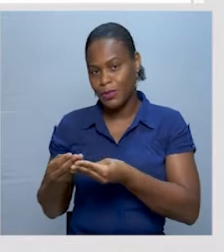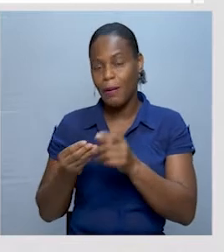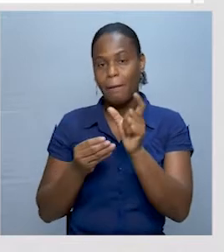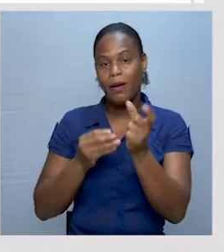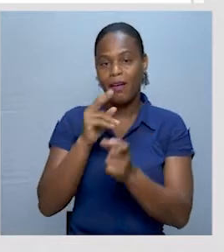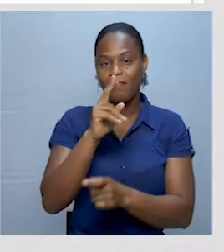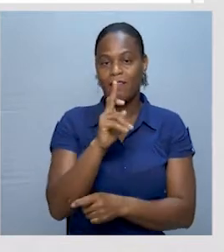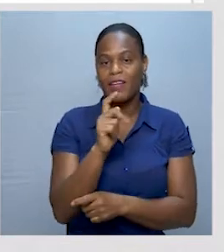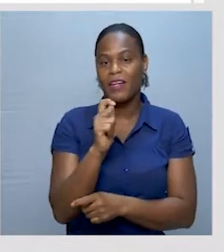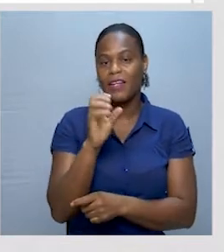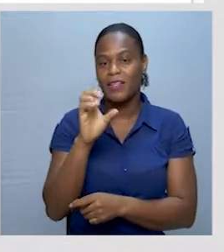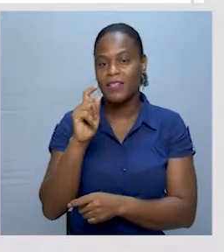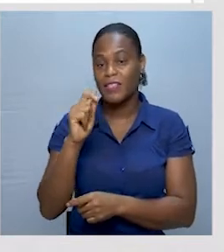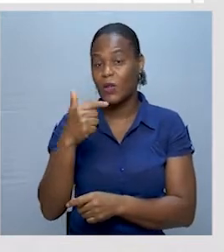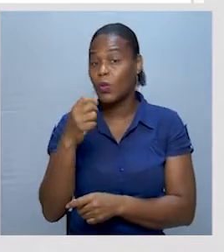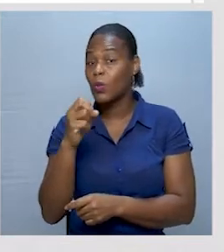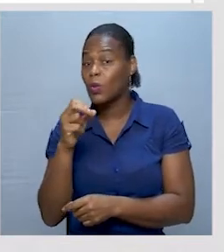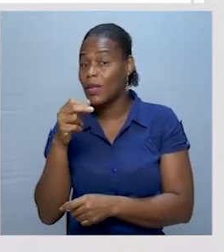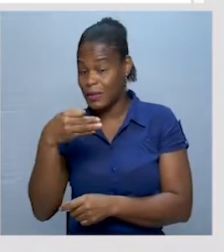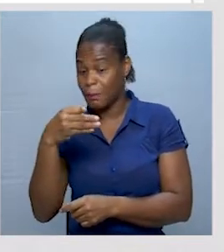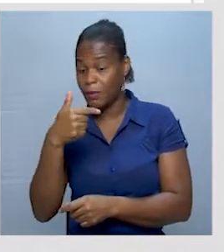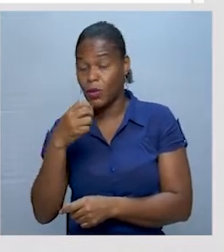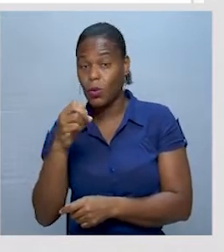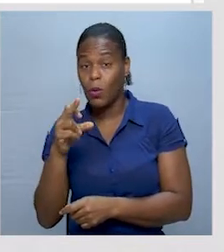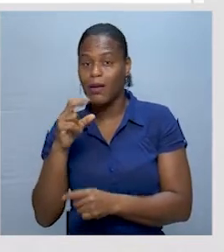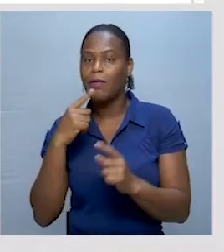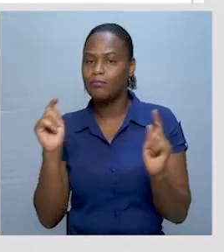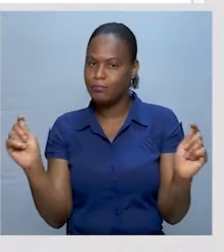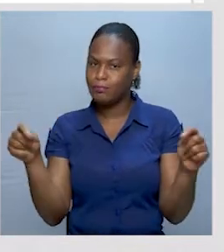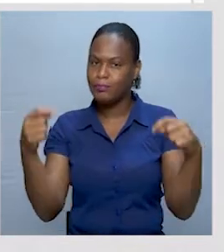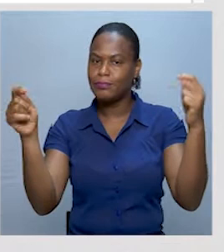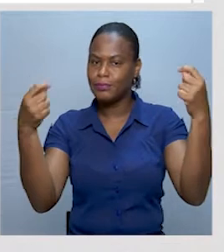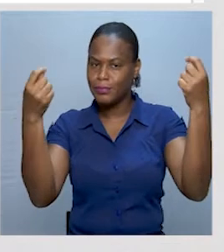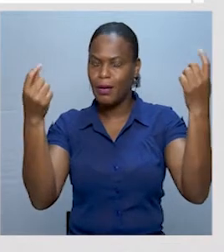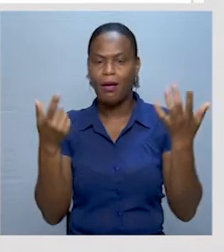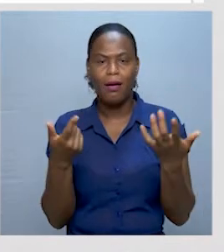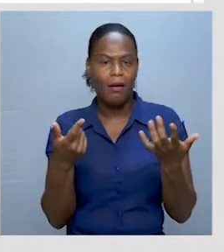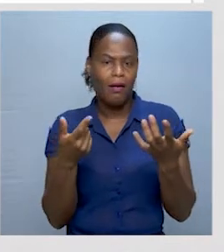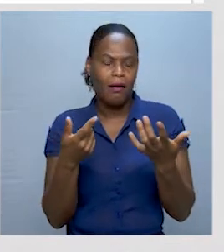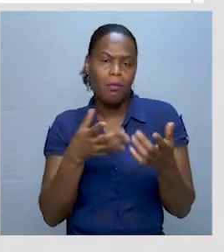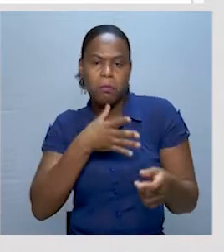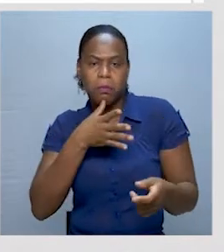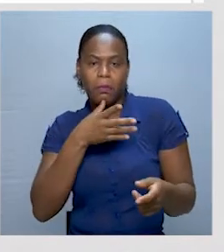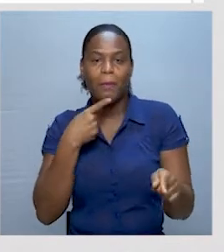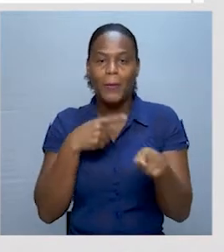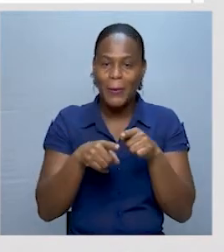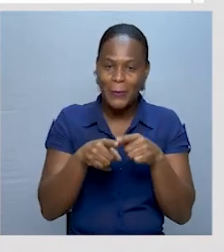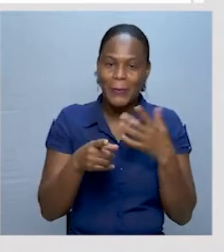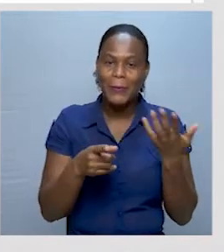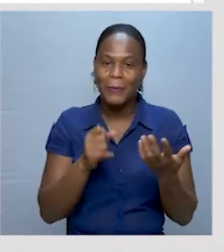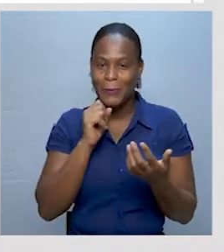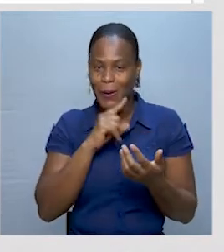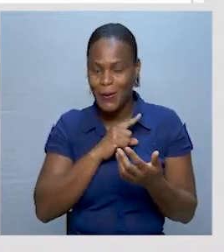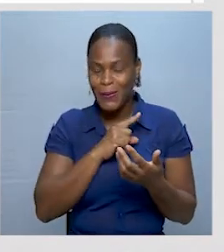mensagem. Esta função está presente nas propagandas, publicidades, discursos políticos, a fim de